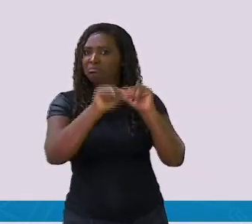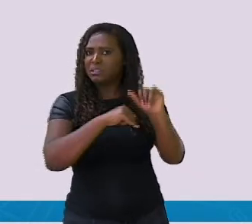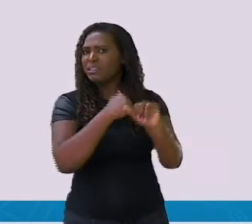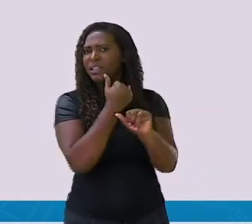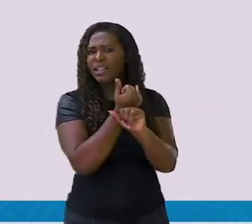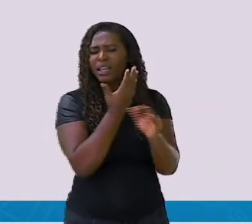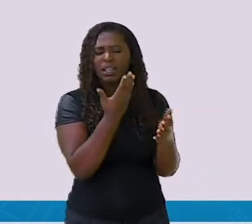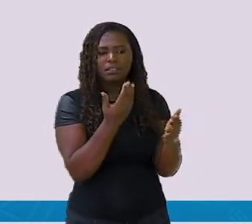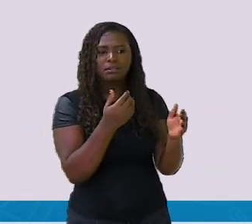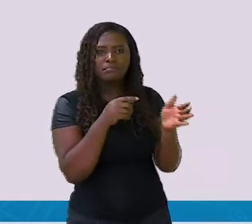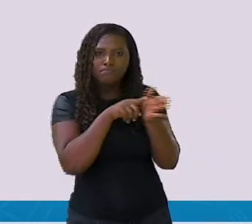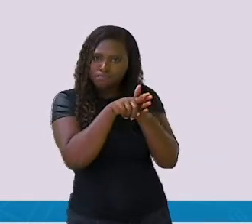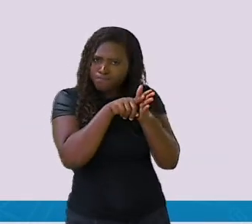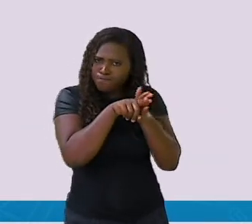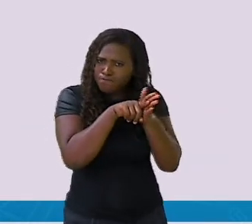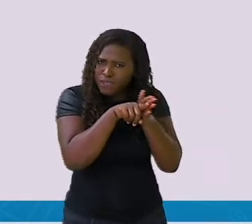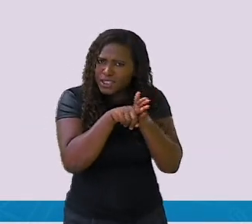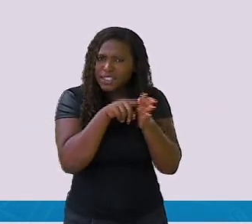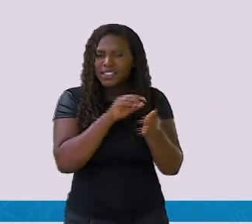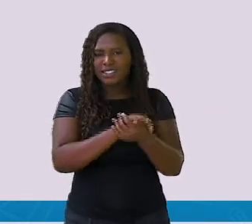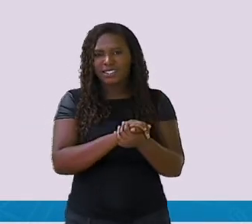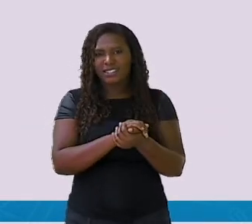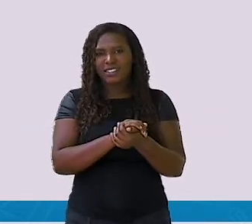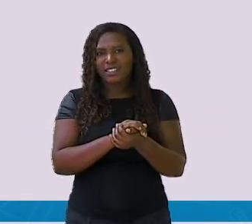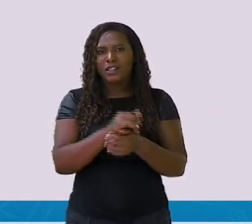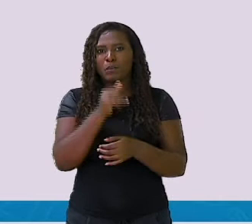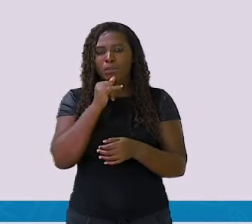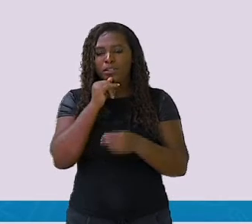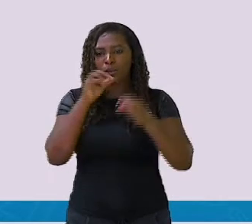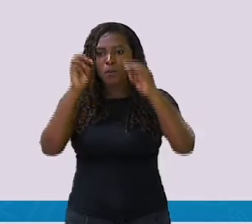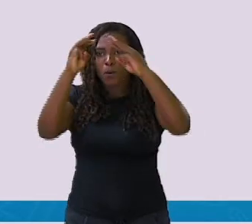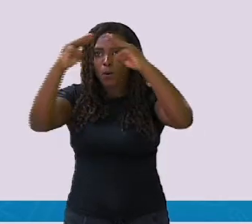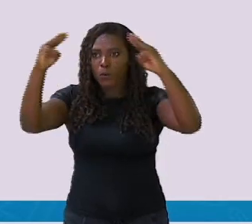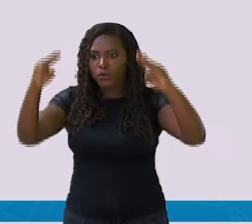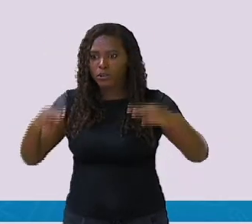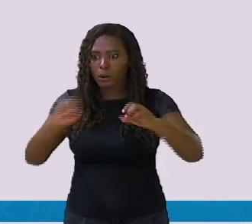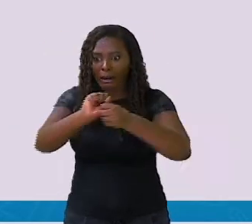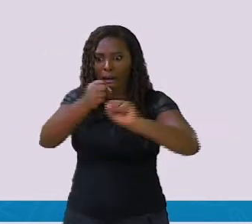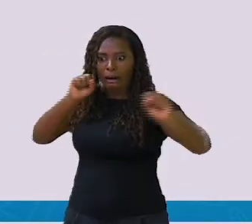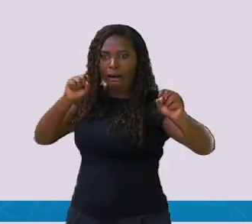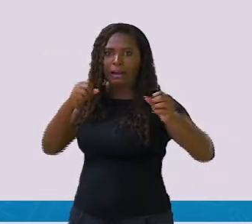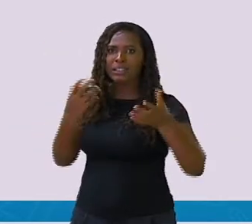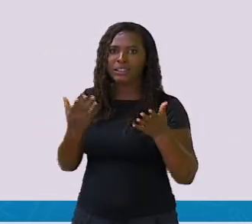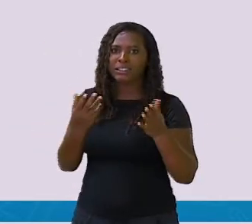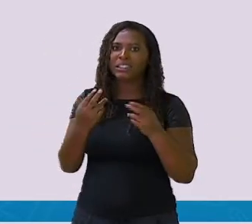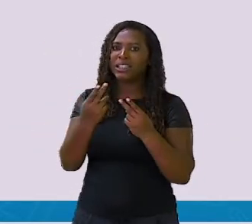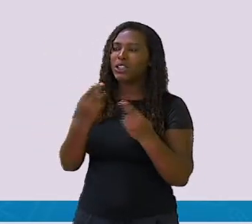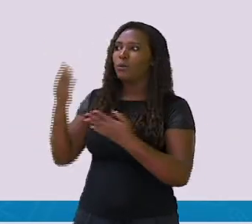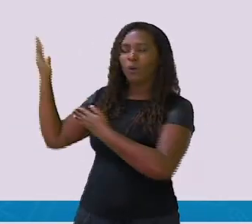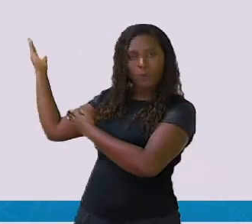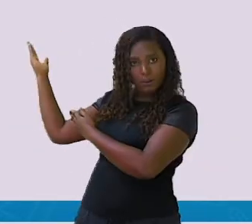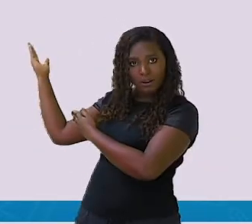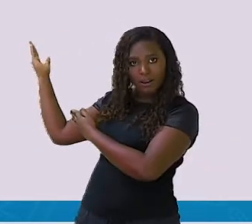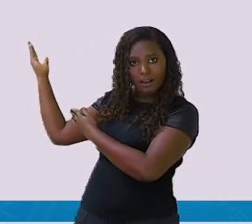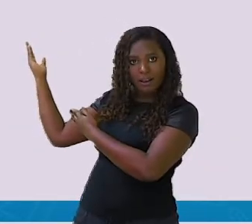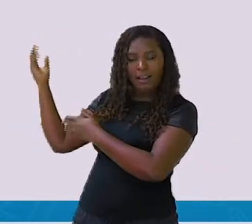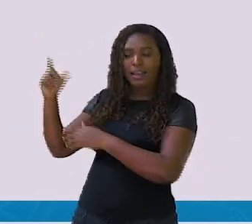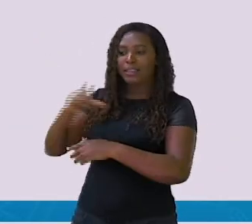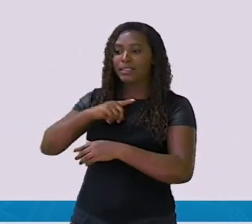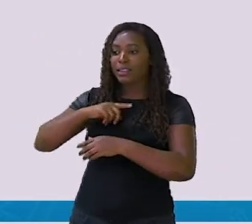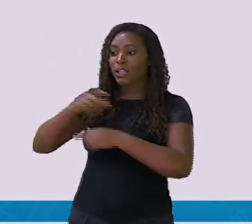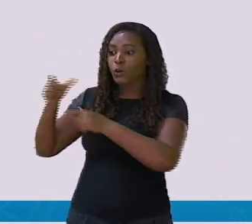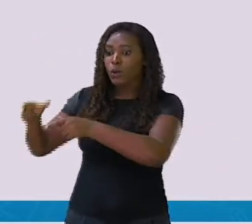grande como o Museu do Louvre, ele tem várias situações diferentes, né? Ele tem várias galerias, mas a gente tem museus também